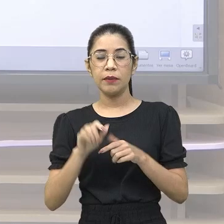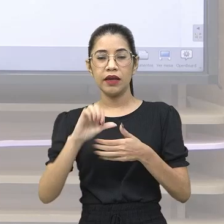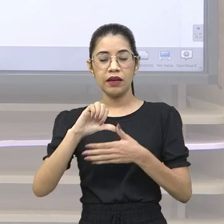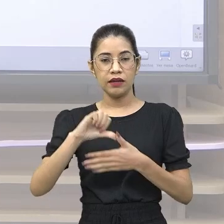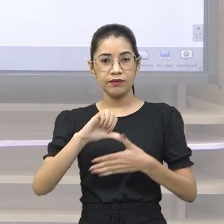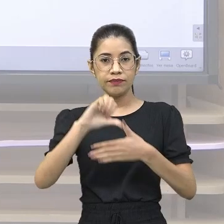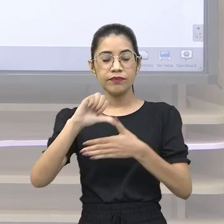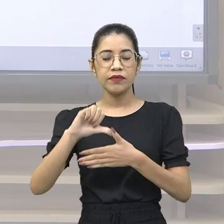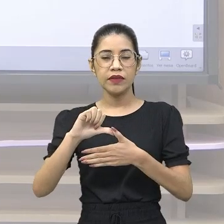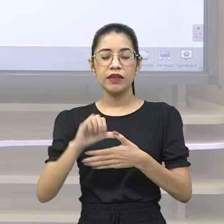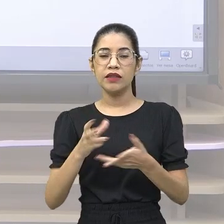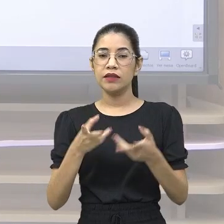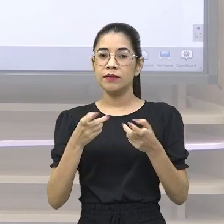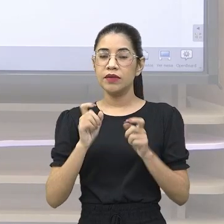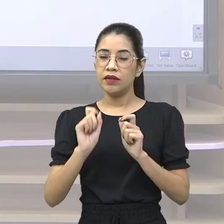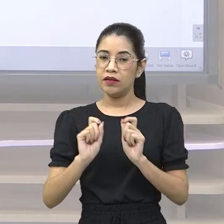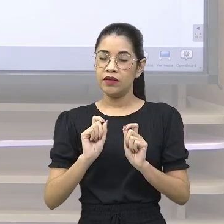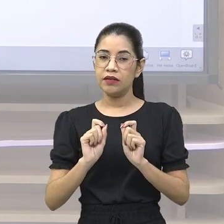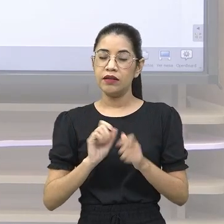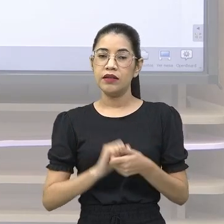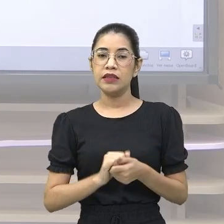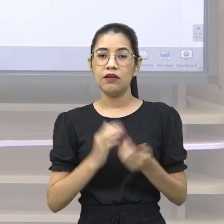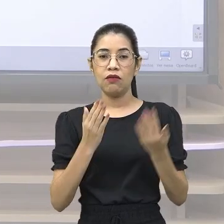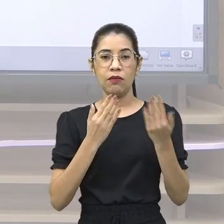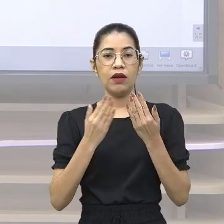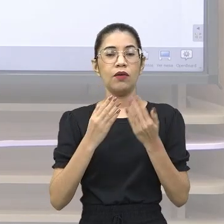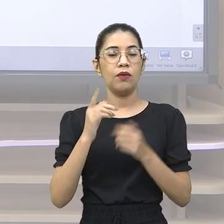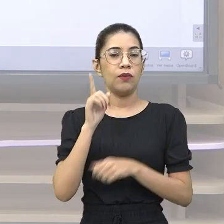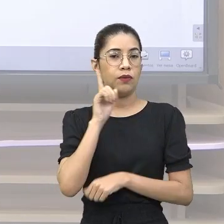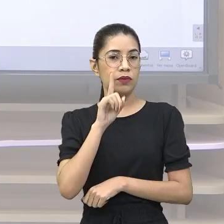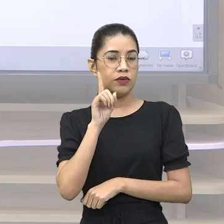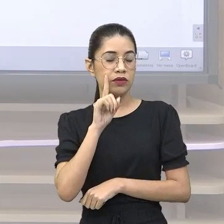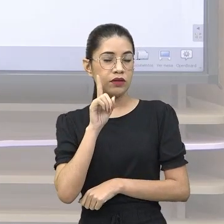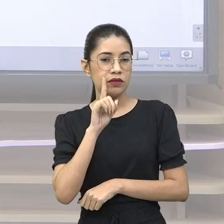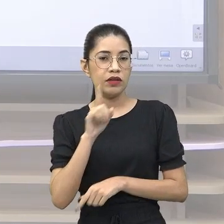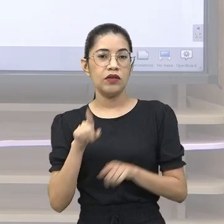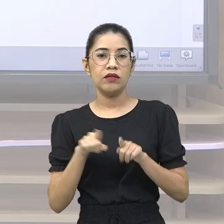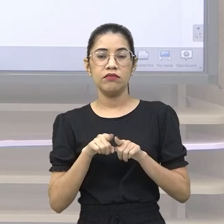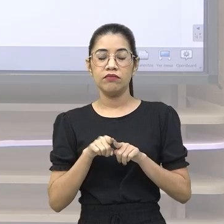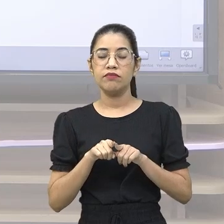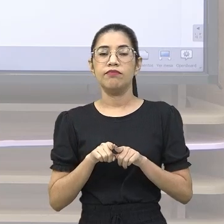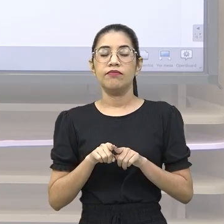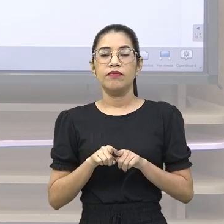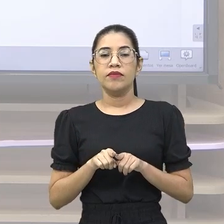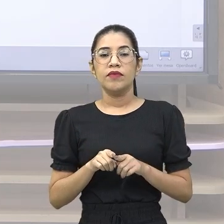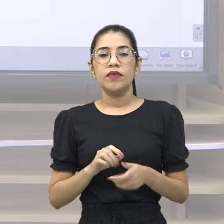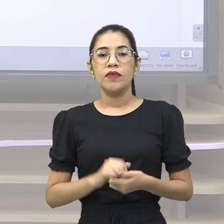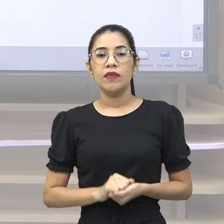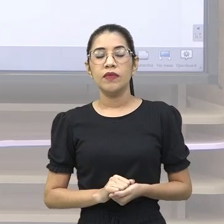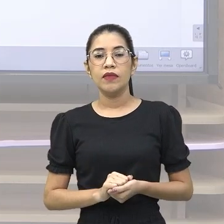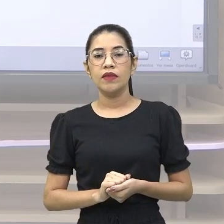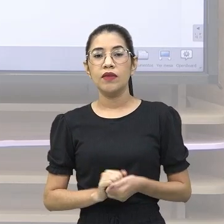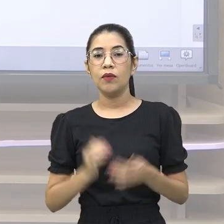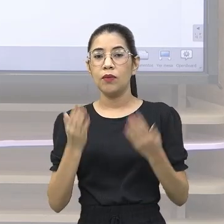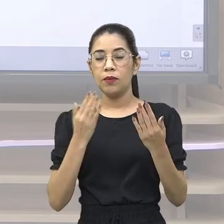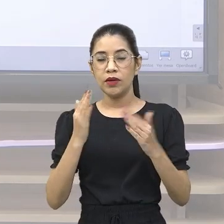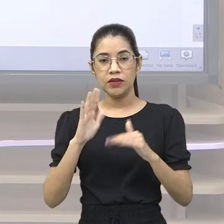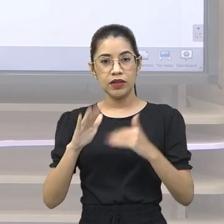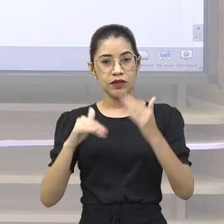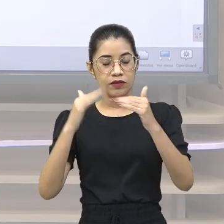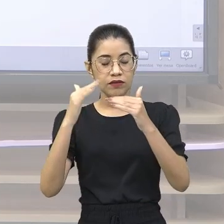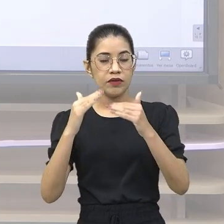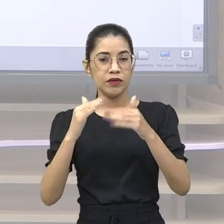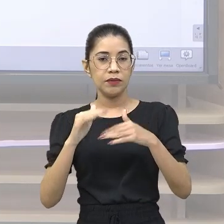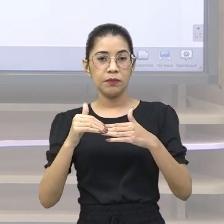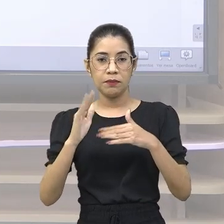Sul a gente observou ali com relação aos Estados Unidos a gente já fez um comparativo né Eh com um país desenvolvido Diferentemente